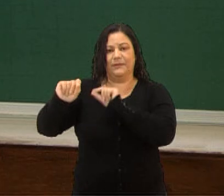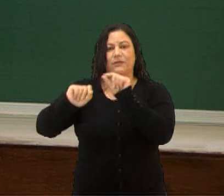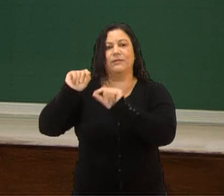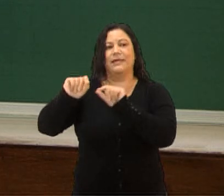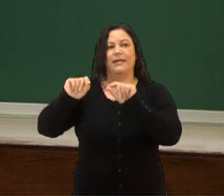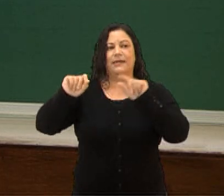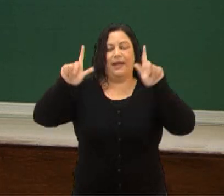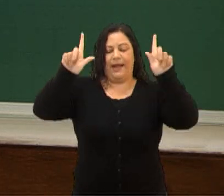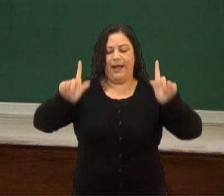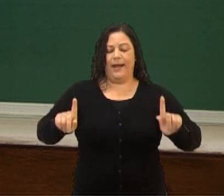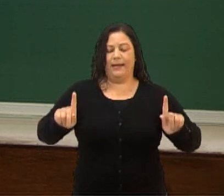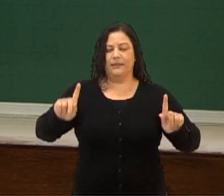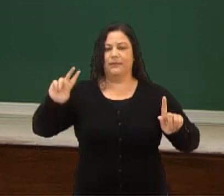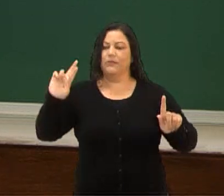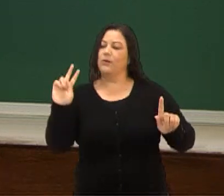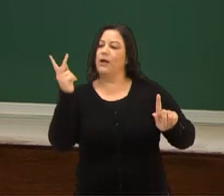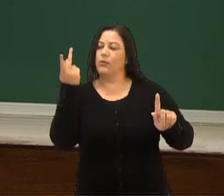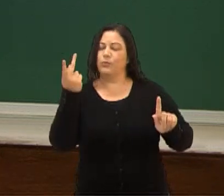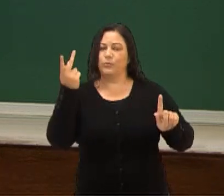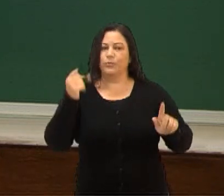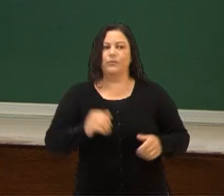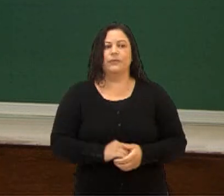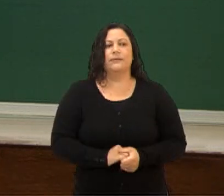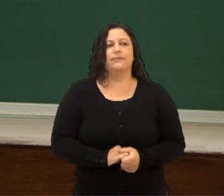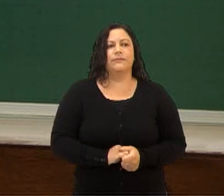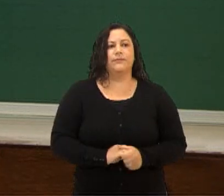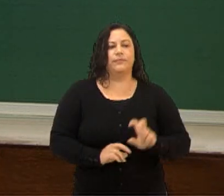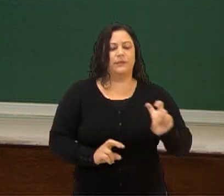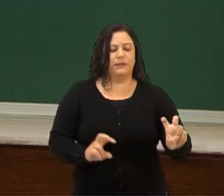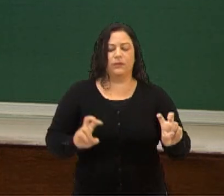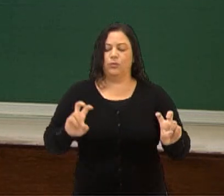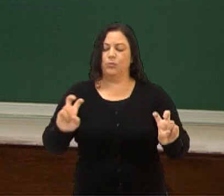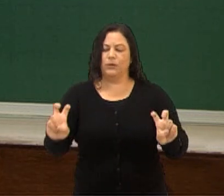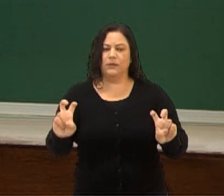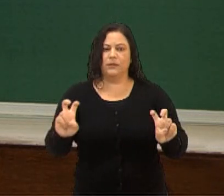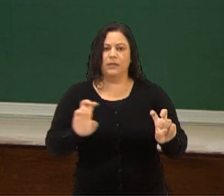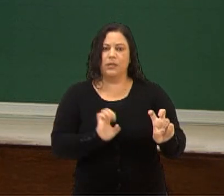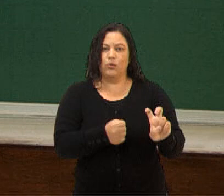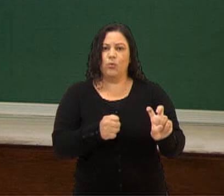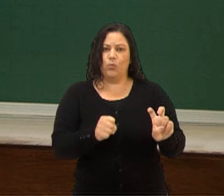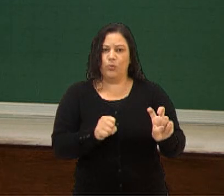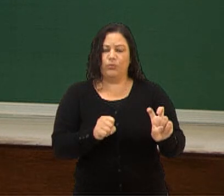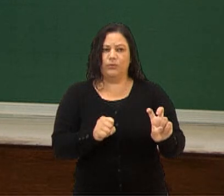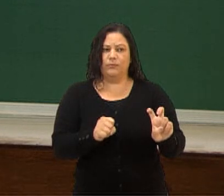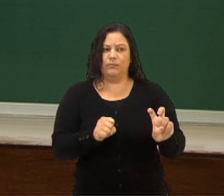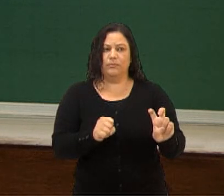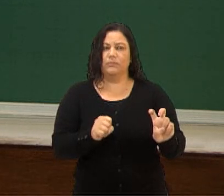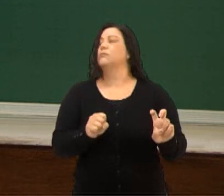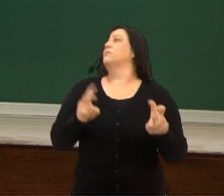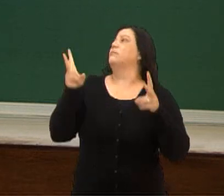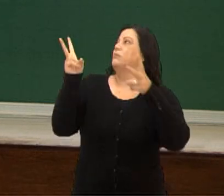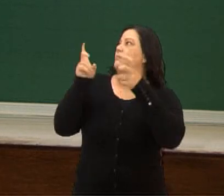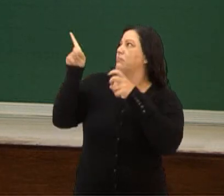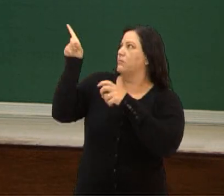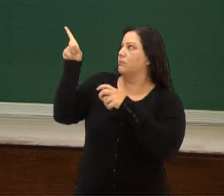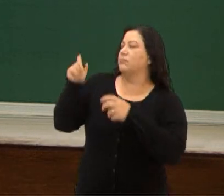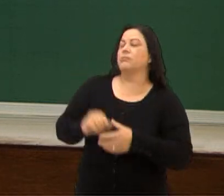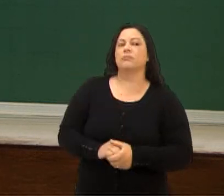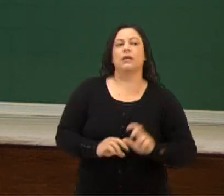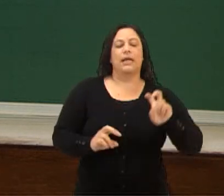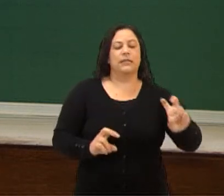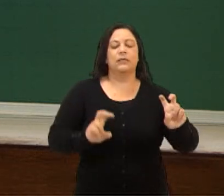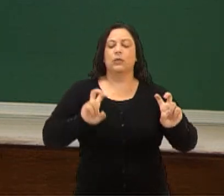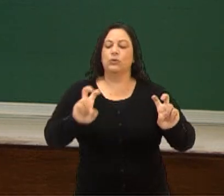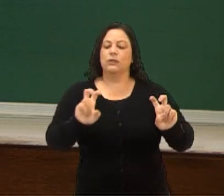um triângulo que tem 5 por 5 por 8. Então nós temos aqui suas arestas de 5, 5 e